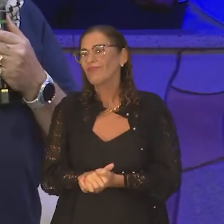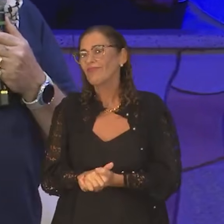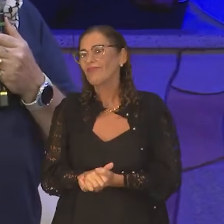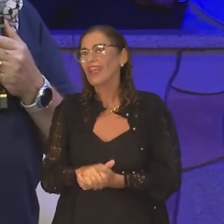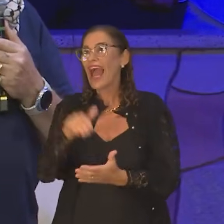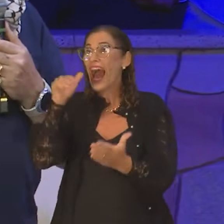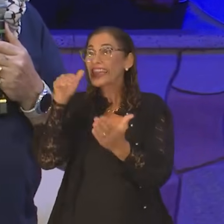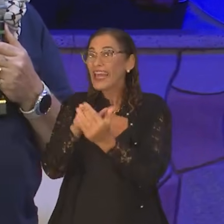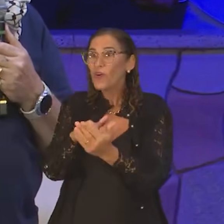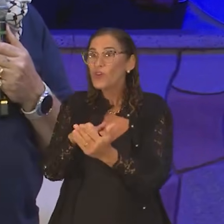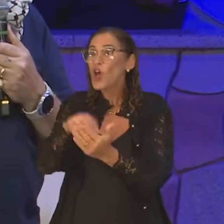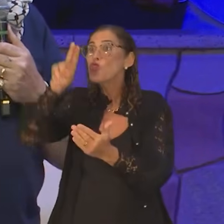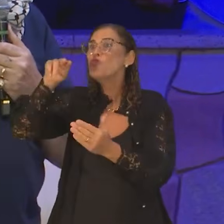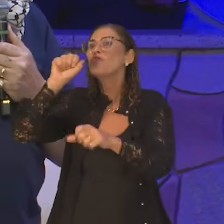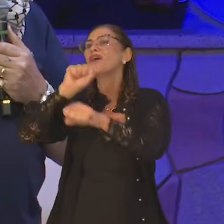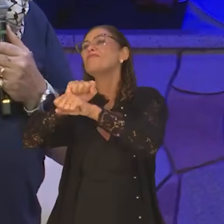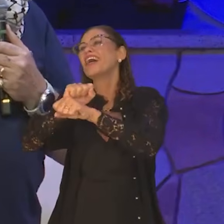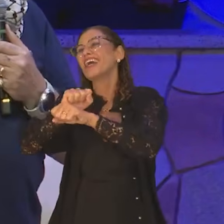Até hoje eu não parei.